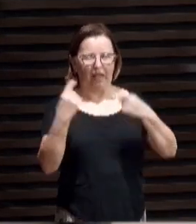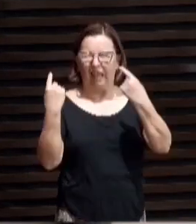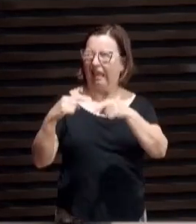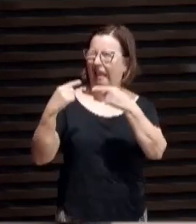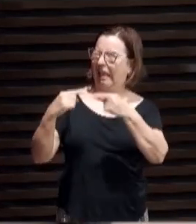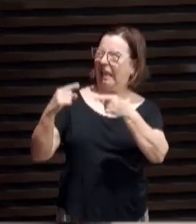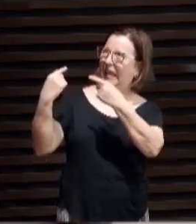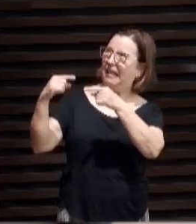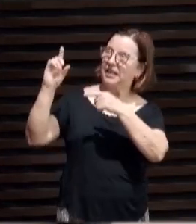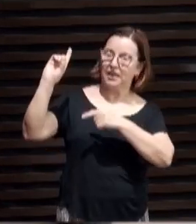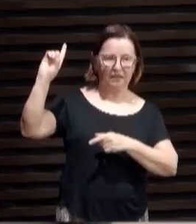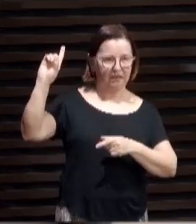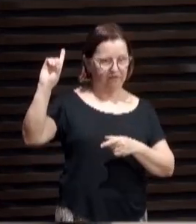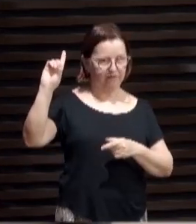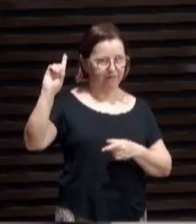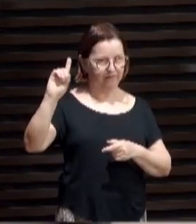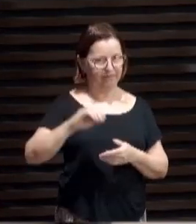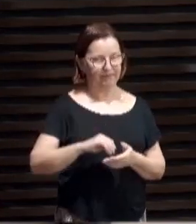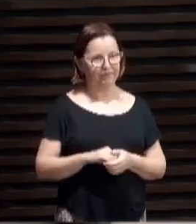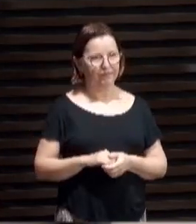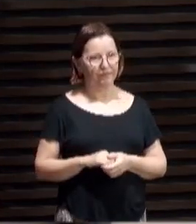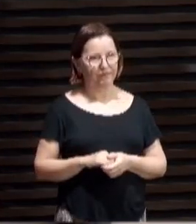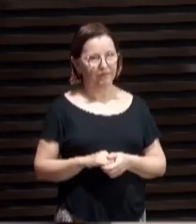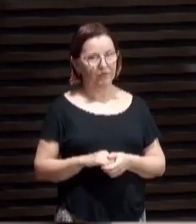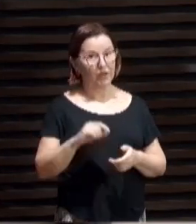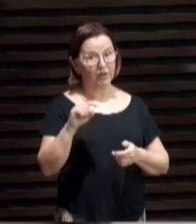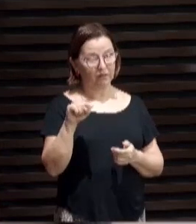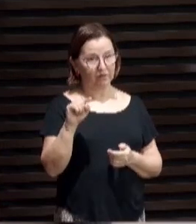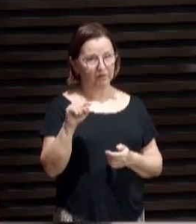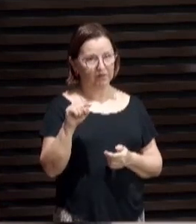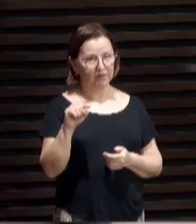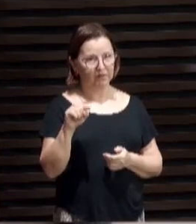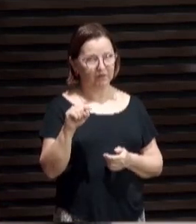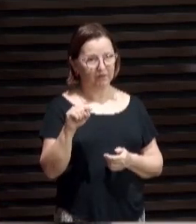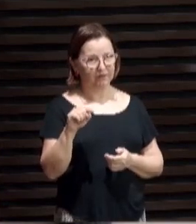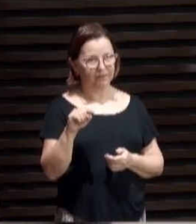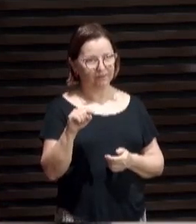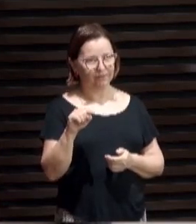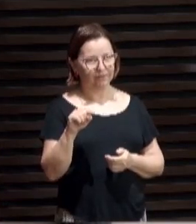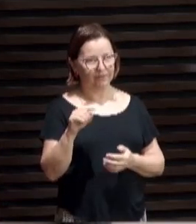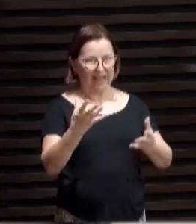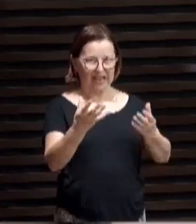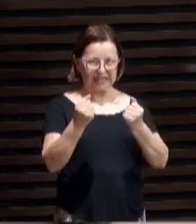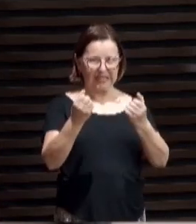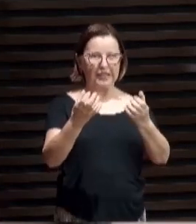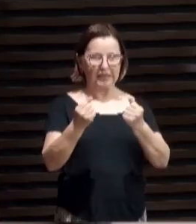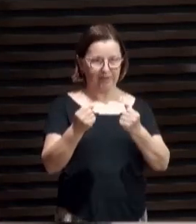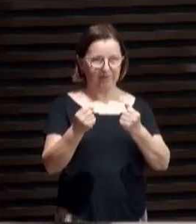blasfemadores da verdade, e você comendo isto, você